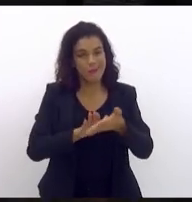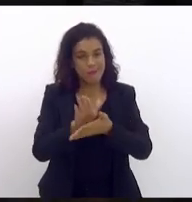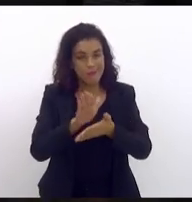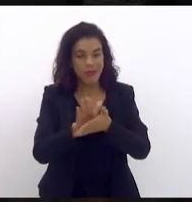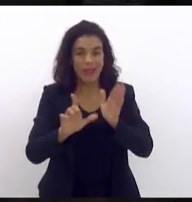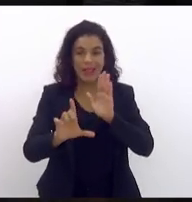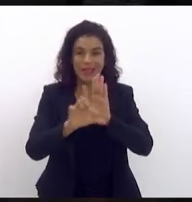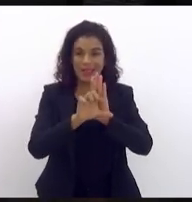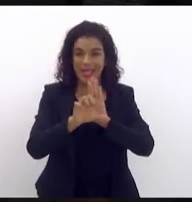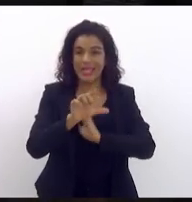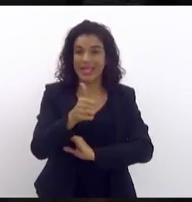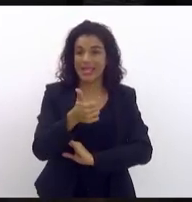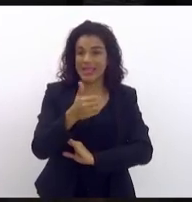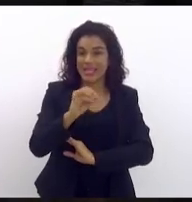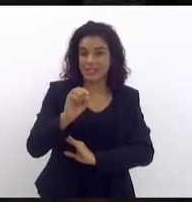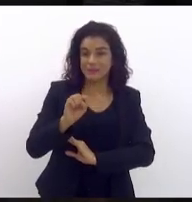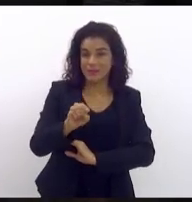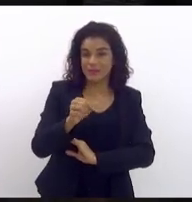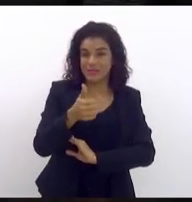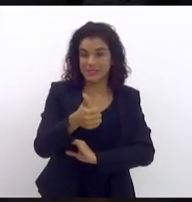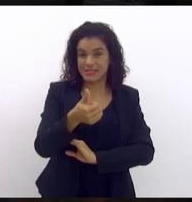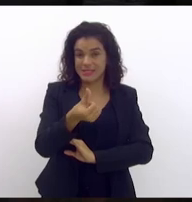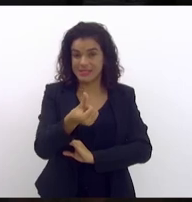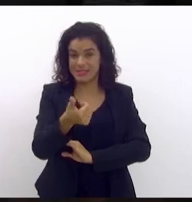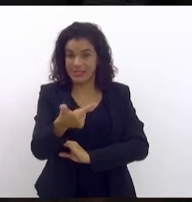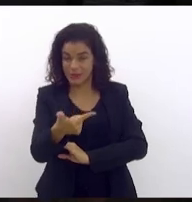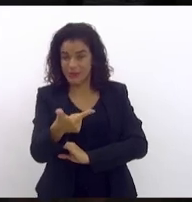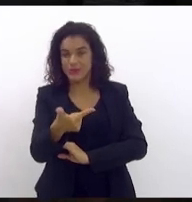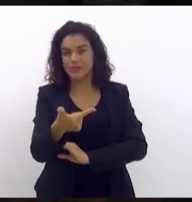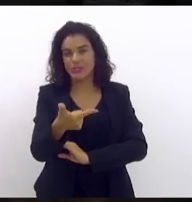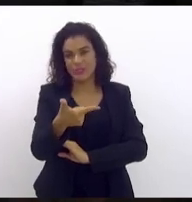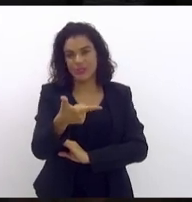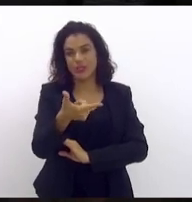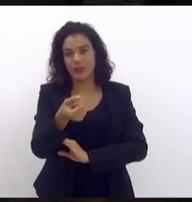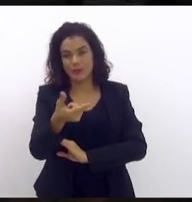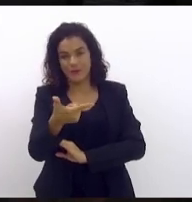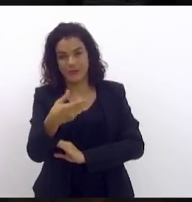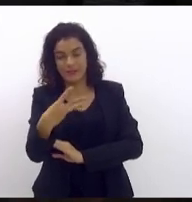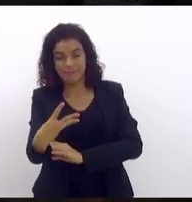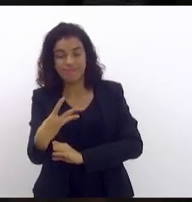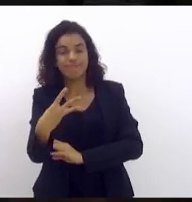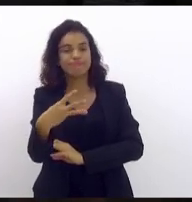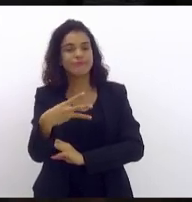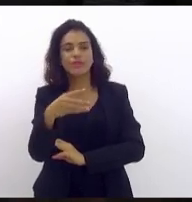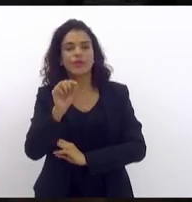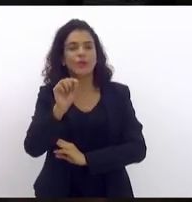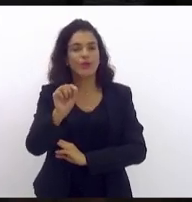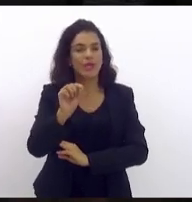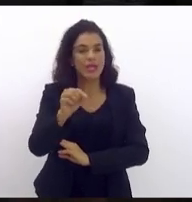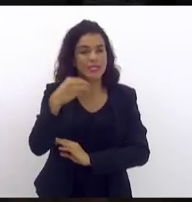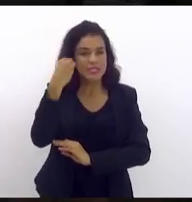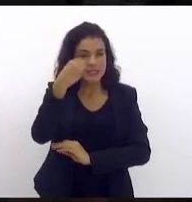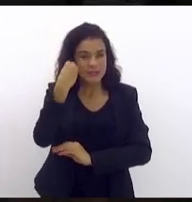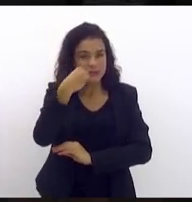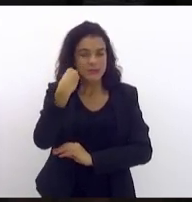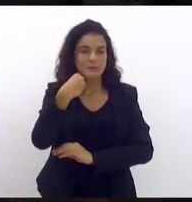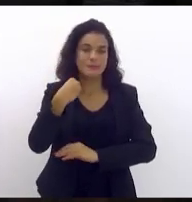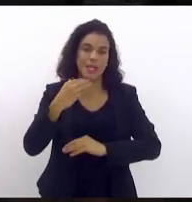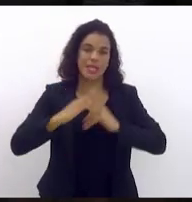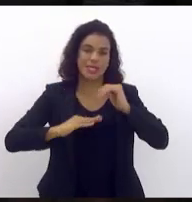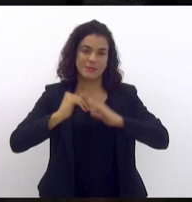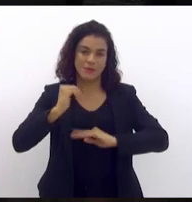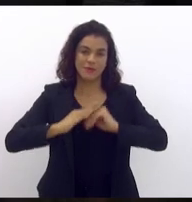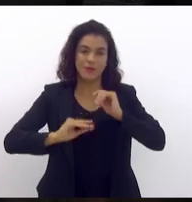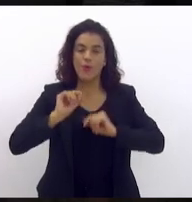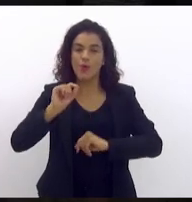lei 10.162 de 2023 que considera como experiência profissional estágio